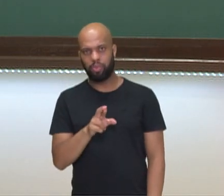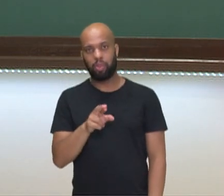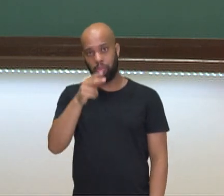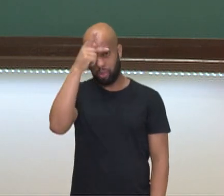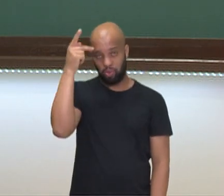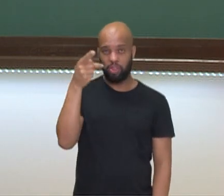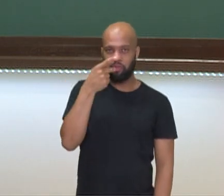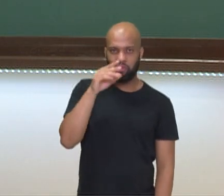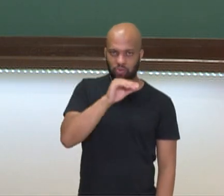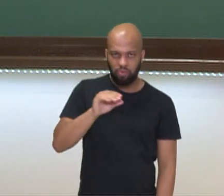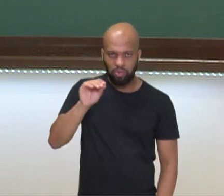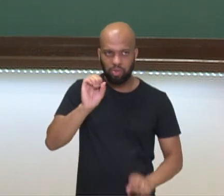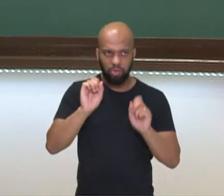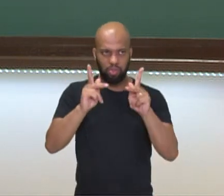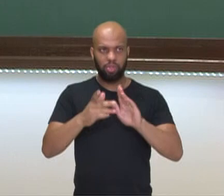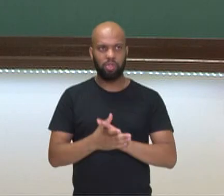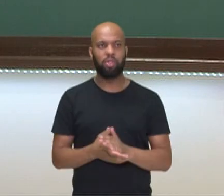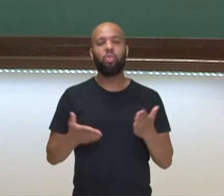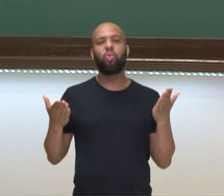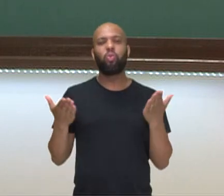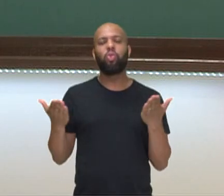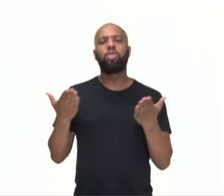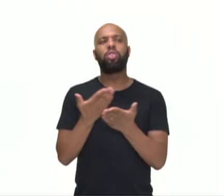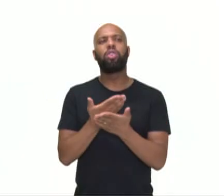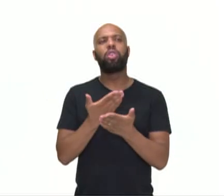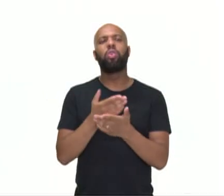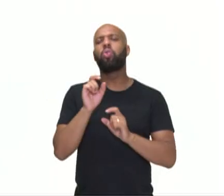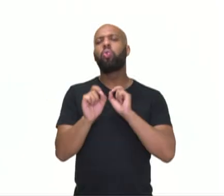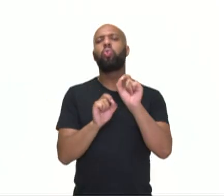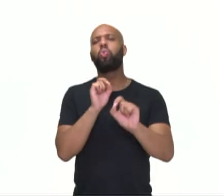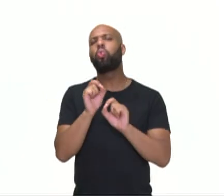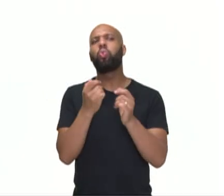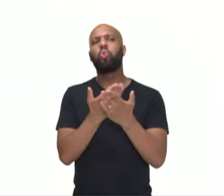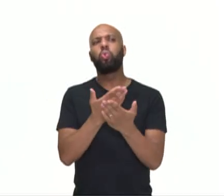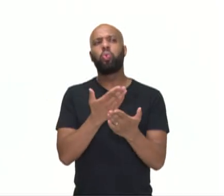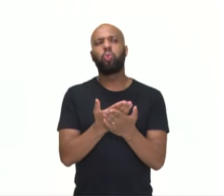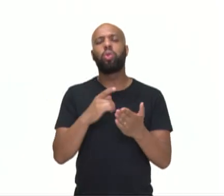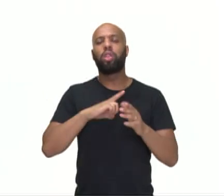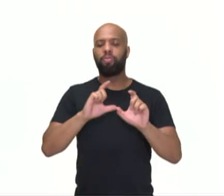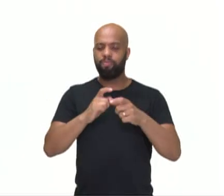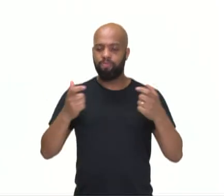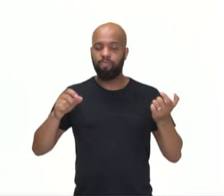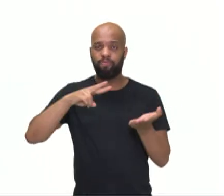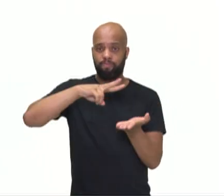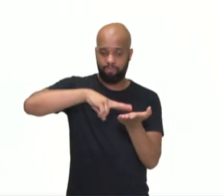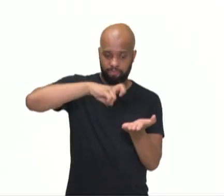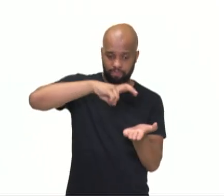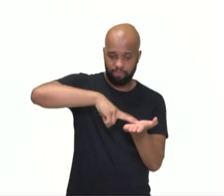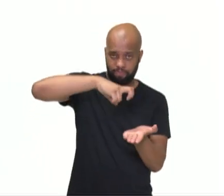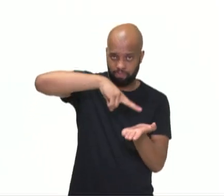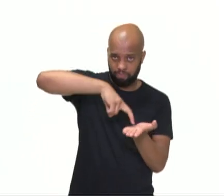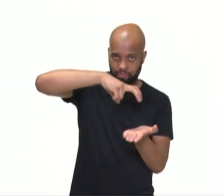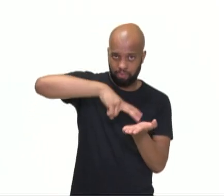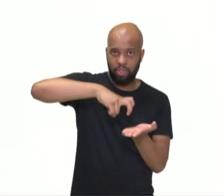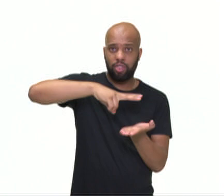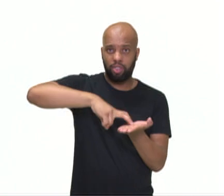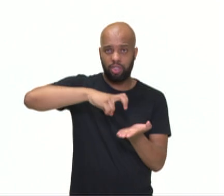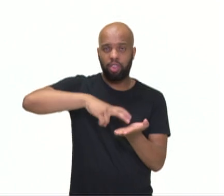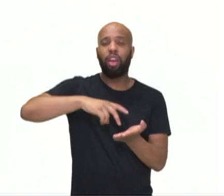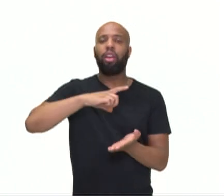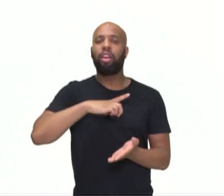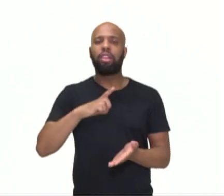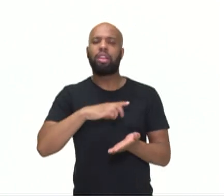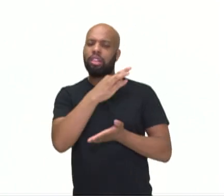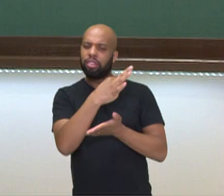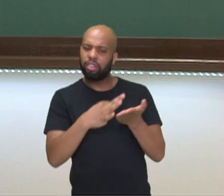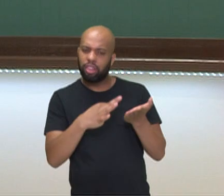falante, certo? Na aula de hoje, como eu disse para vocês, nós ampliamos o nosso repertório lexical por meio dos textos